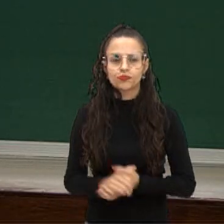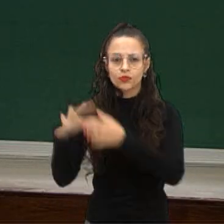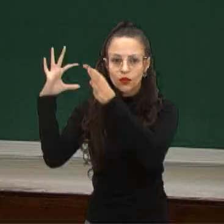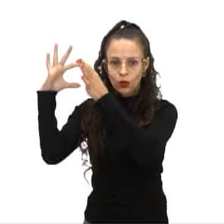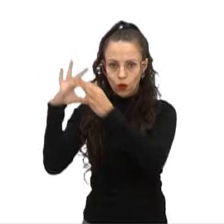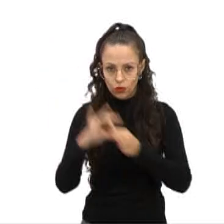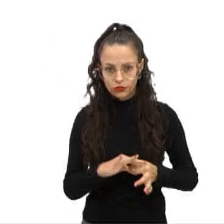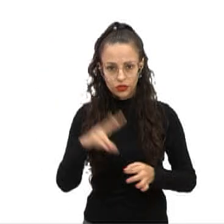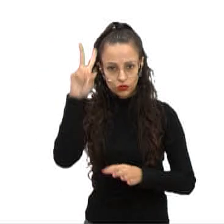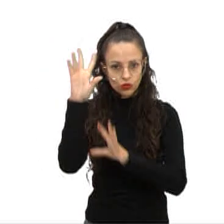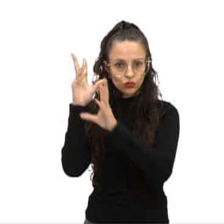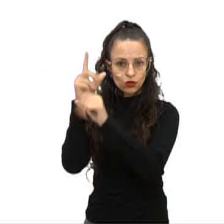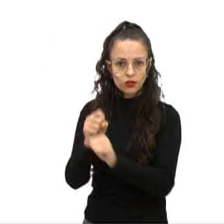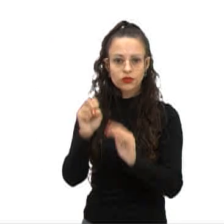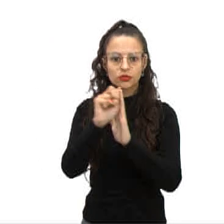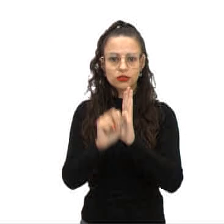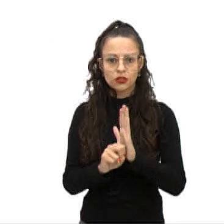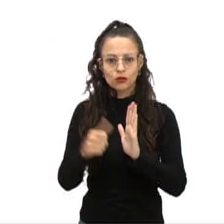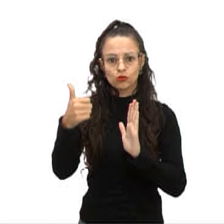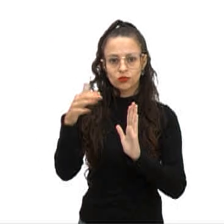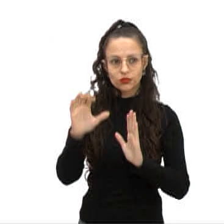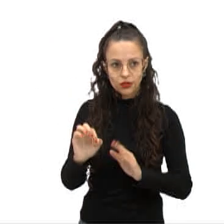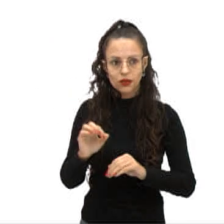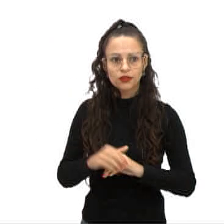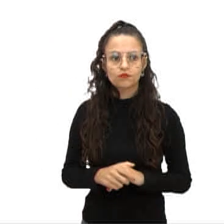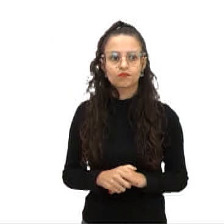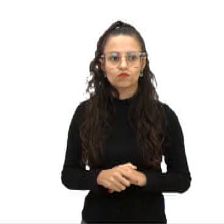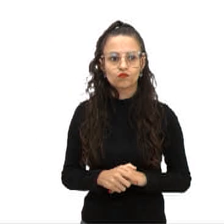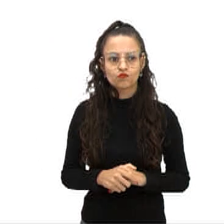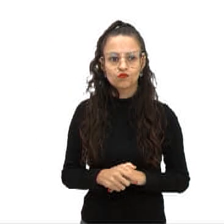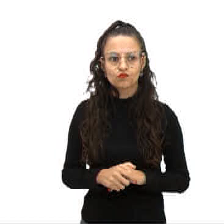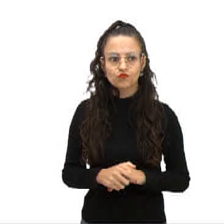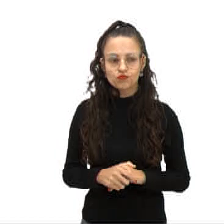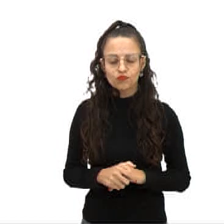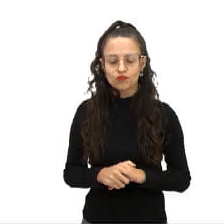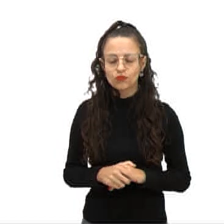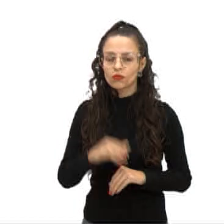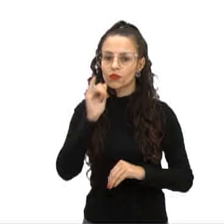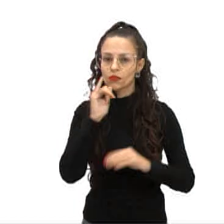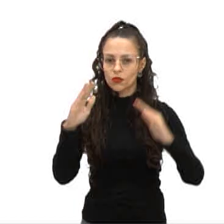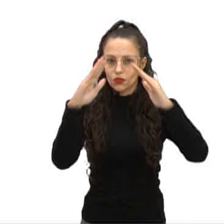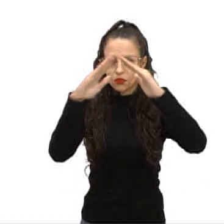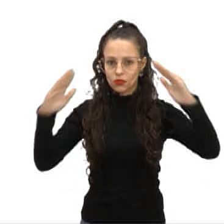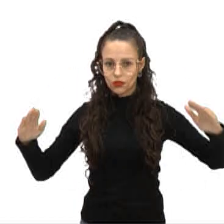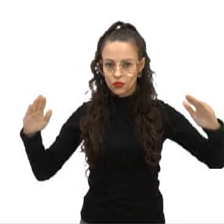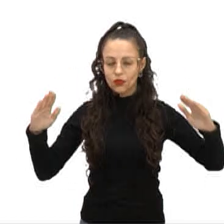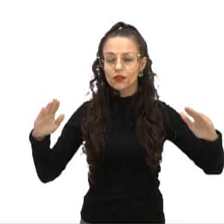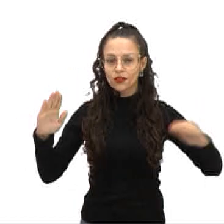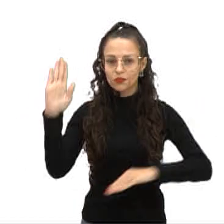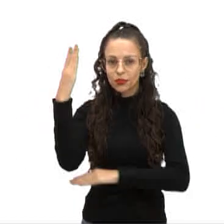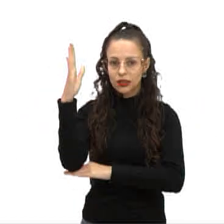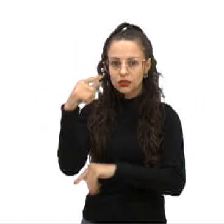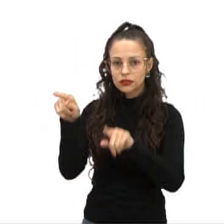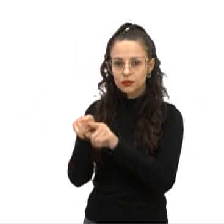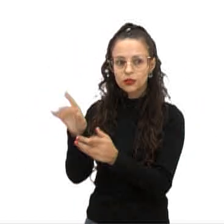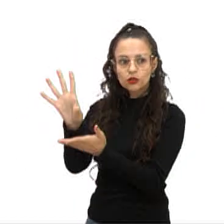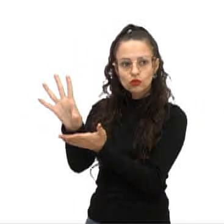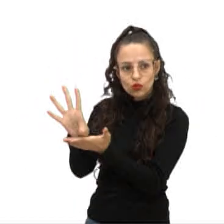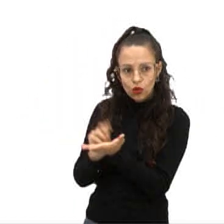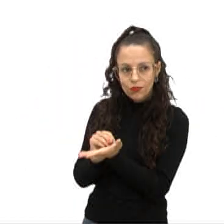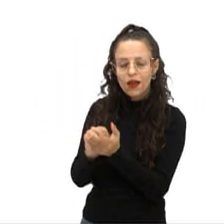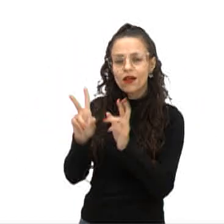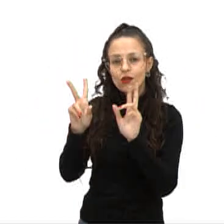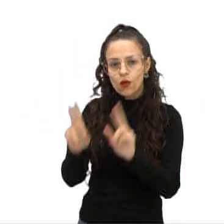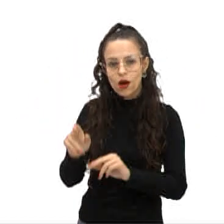histórico ainda, século X, abandonaram o exemplo de basílica que a gente viu ali do teto de madeira e buscaram inspiração no Panteão de